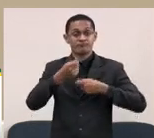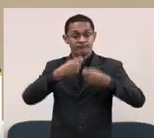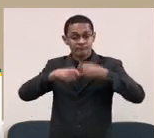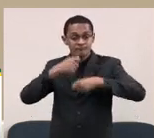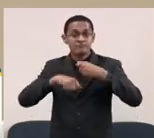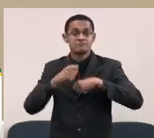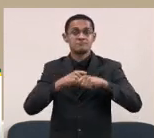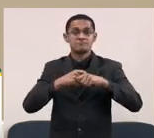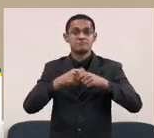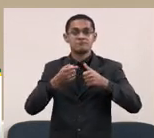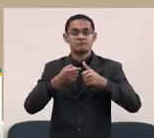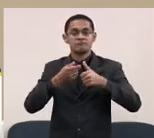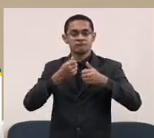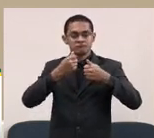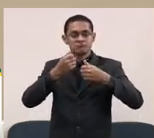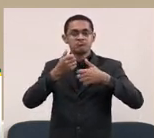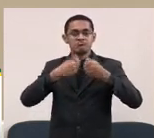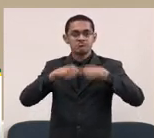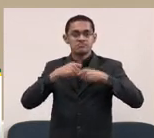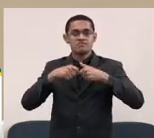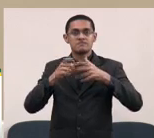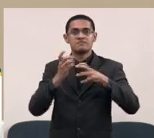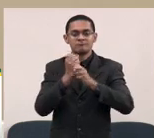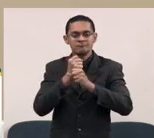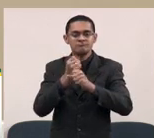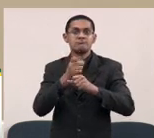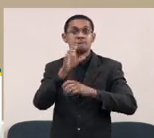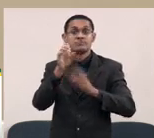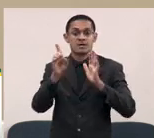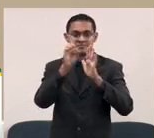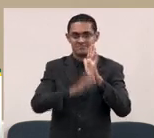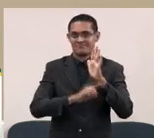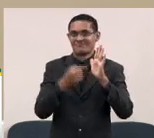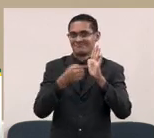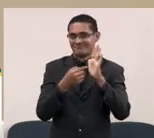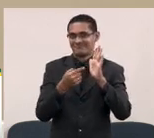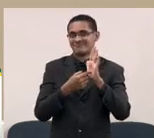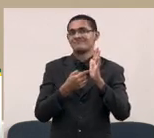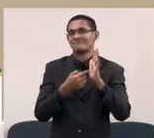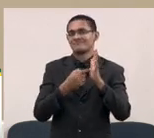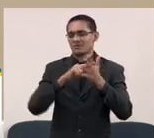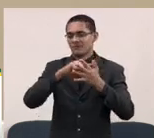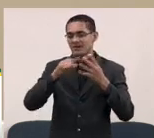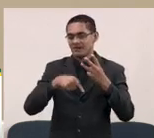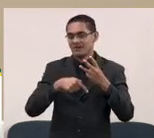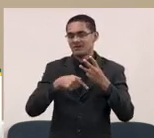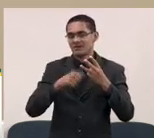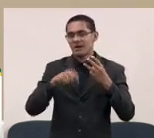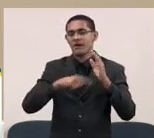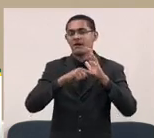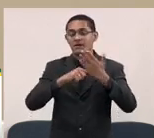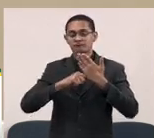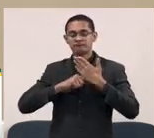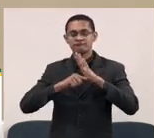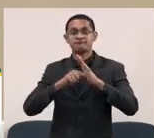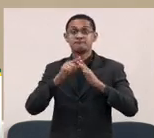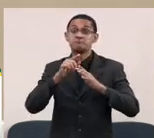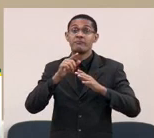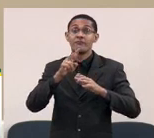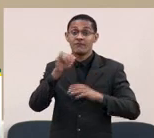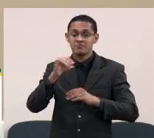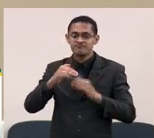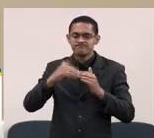administração, economia, contabilidade e direito, para a gente se aprimorar, para a gente ter condições de abrir, daqui a